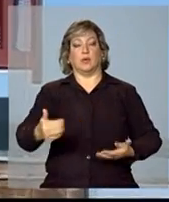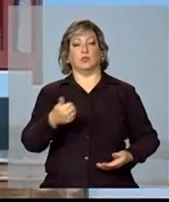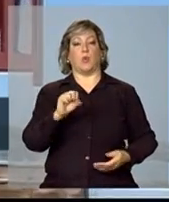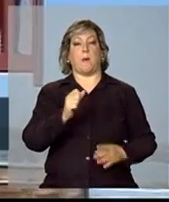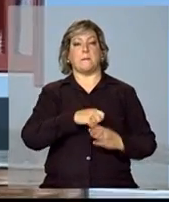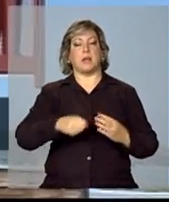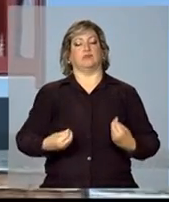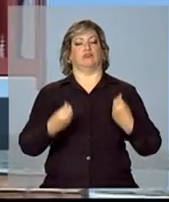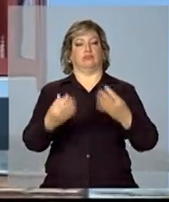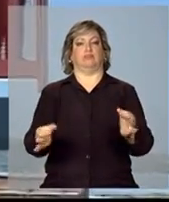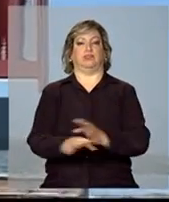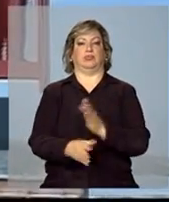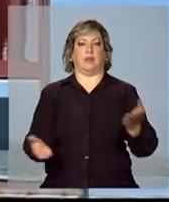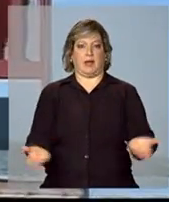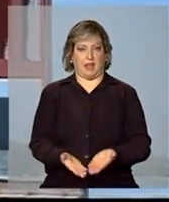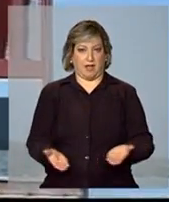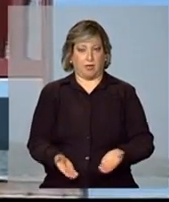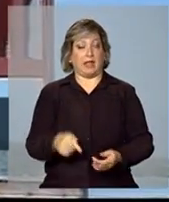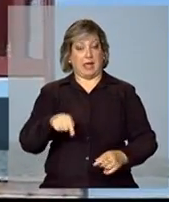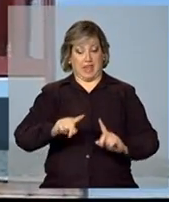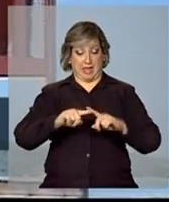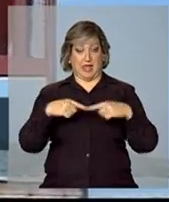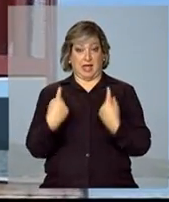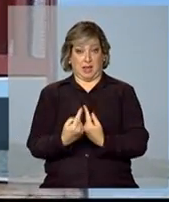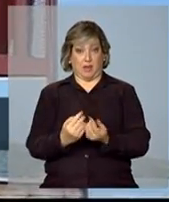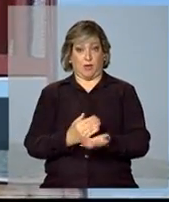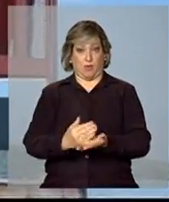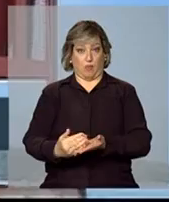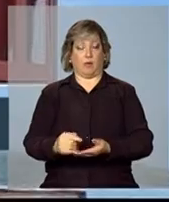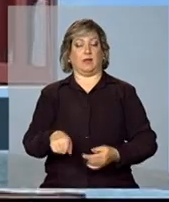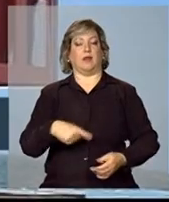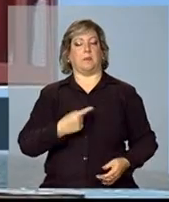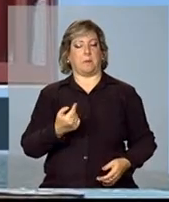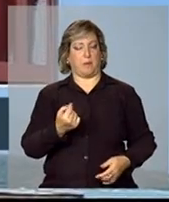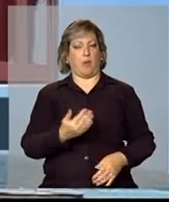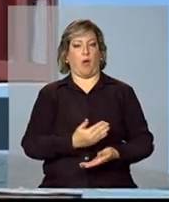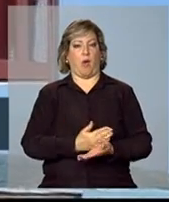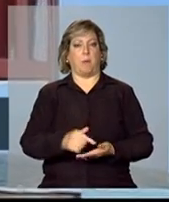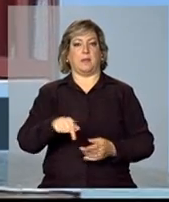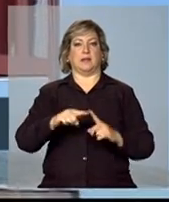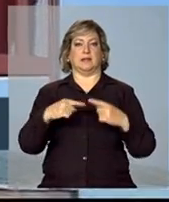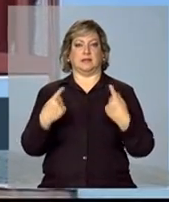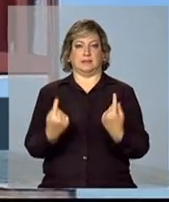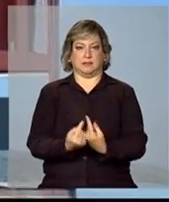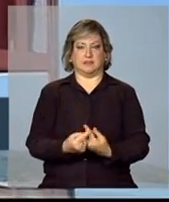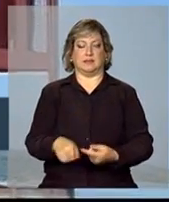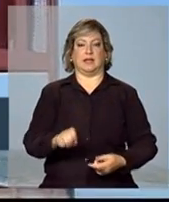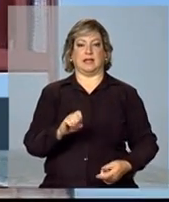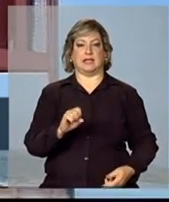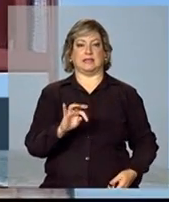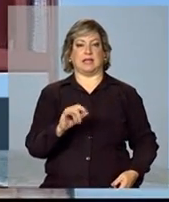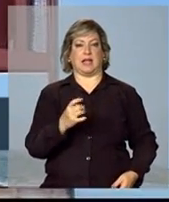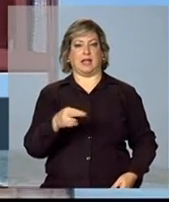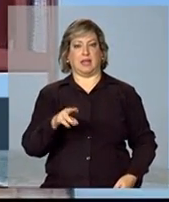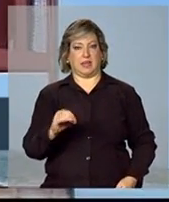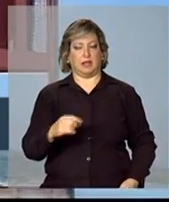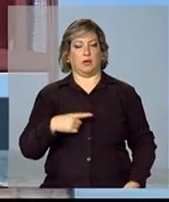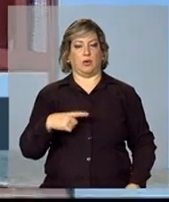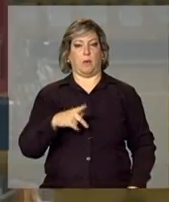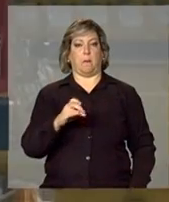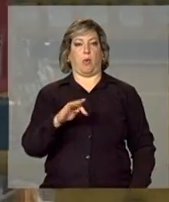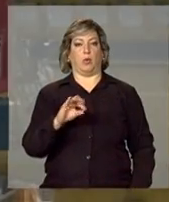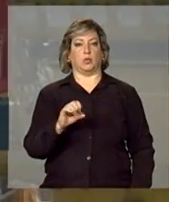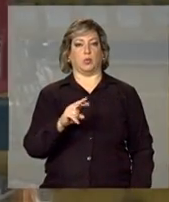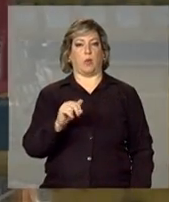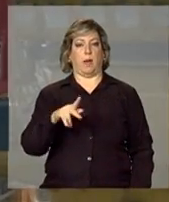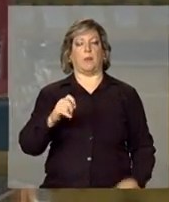de inauguração ela começa daqui a pouco aí no estaleiro ATL cul que fica no porto de suap